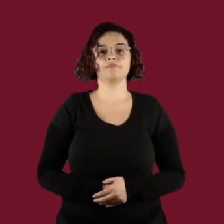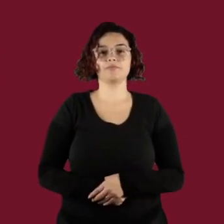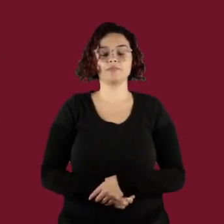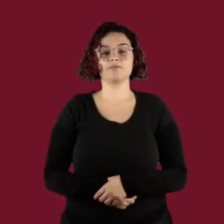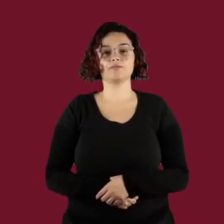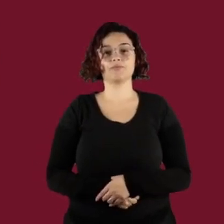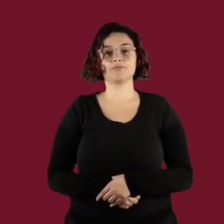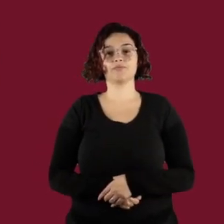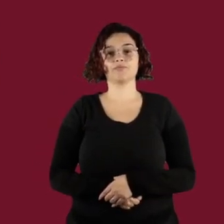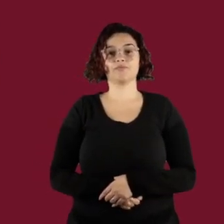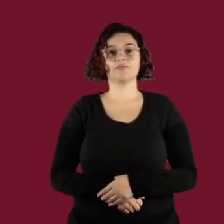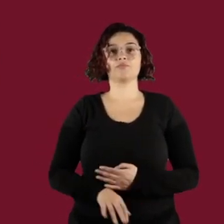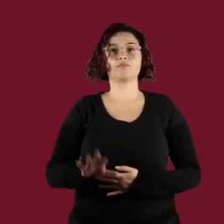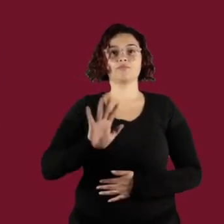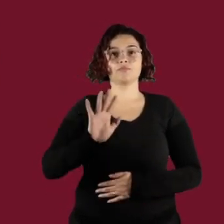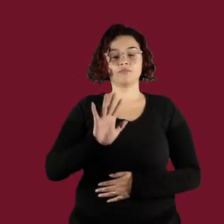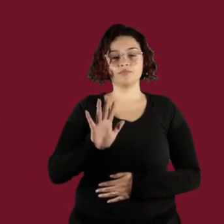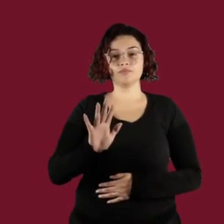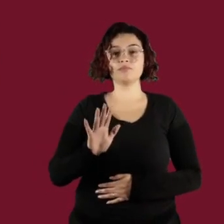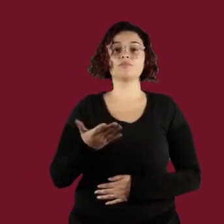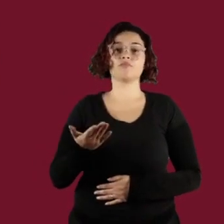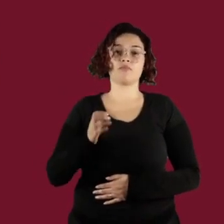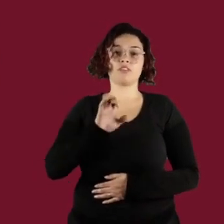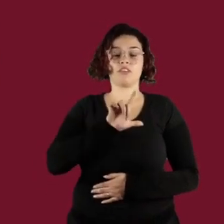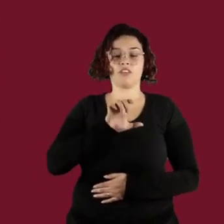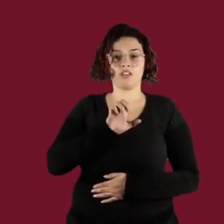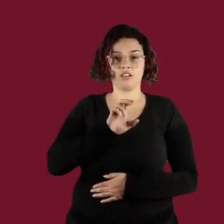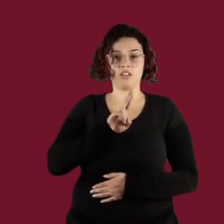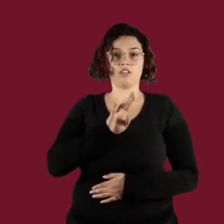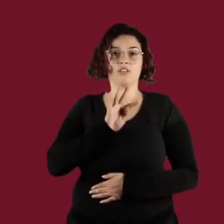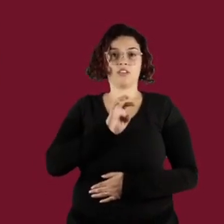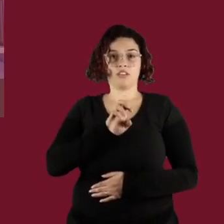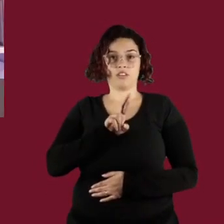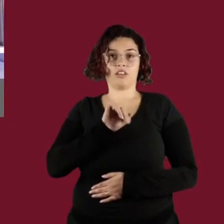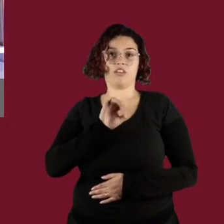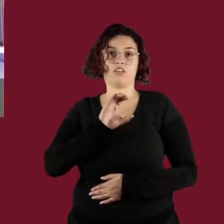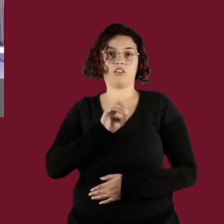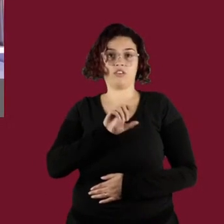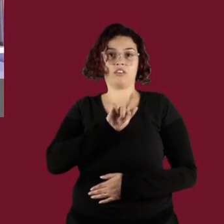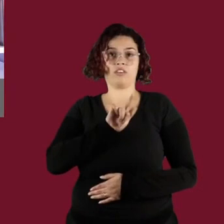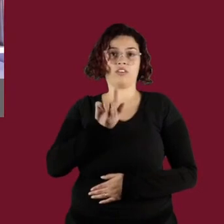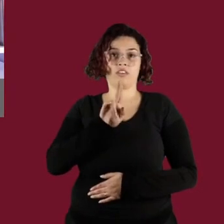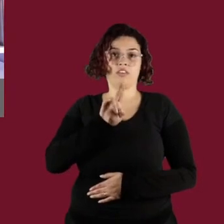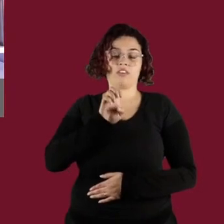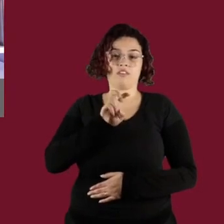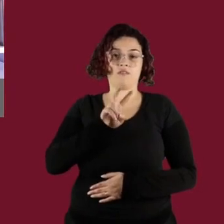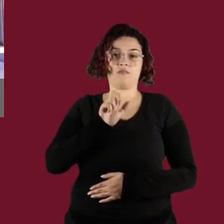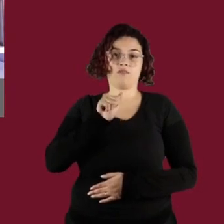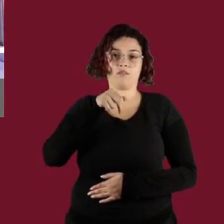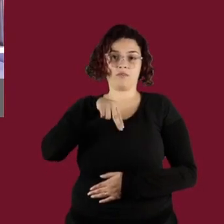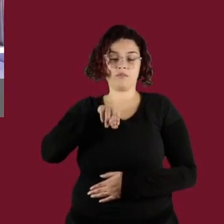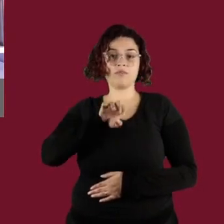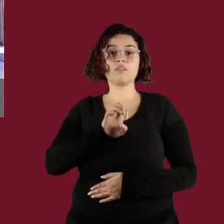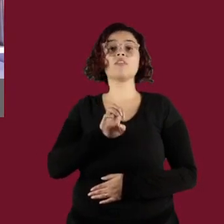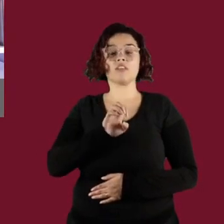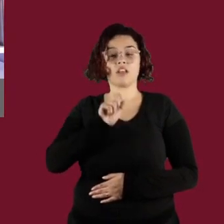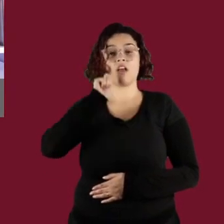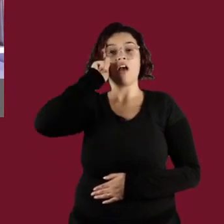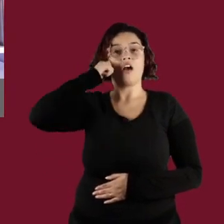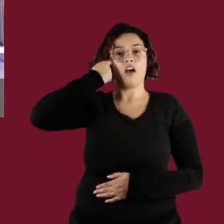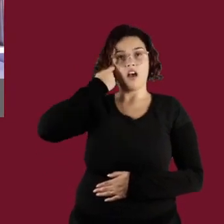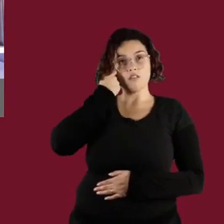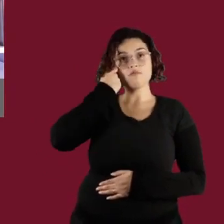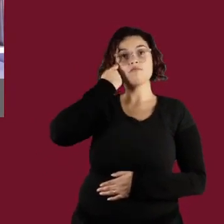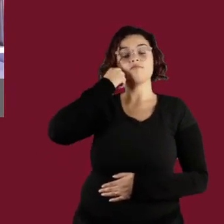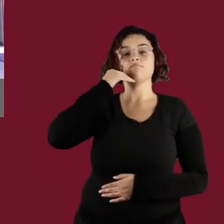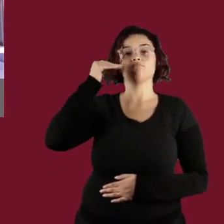Olá, eu sou Eleutério Guevane, sou africano, altura média,